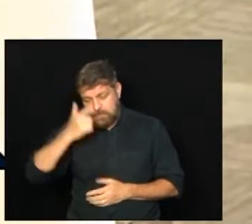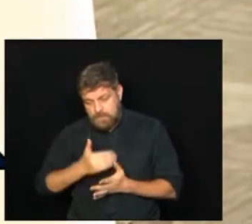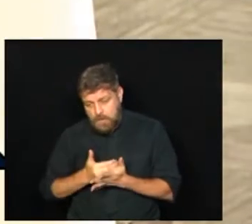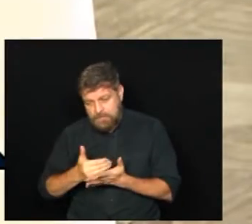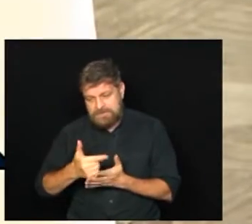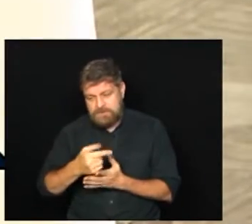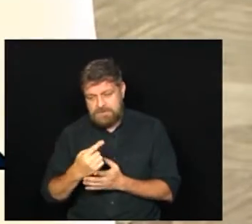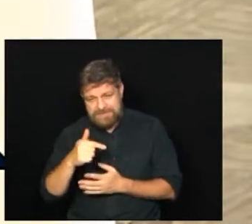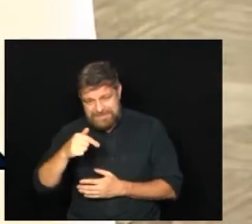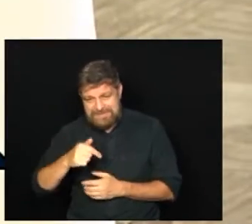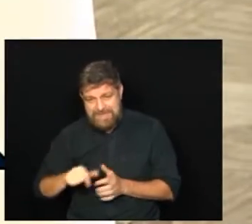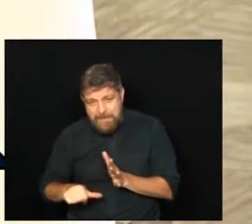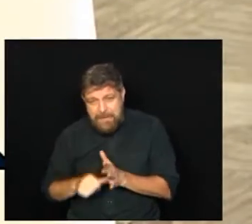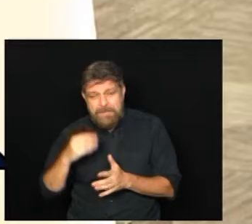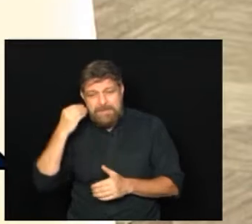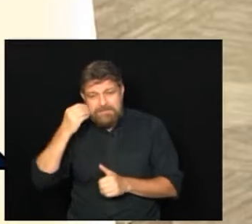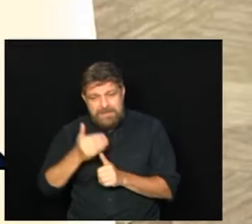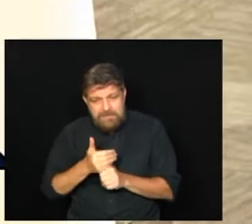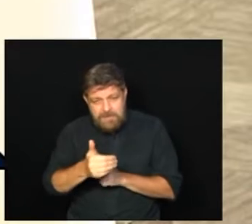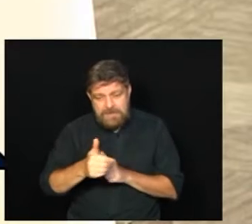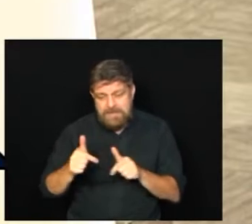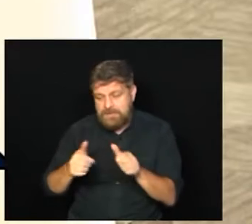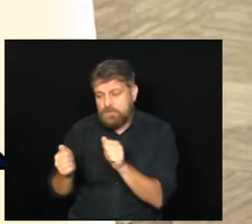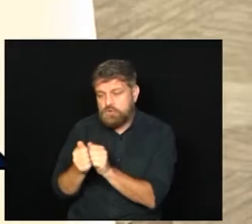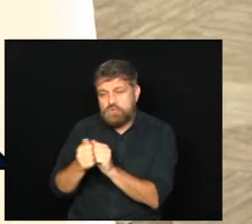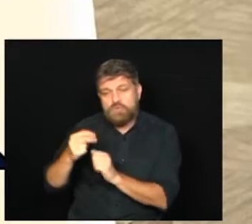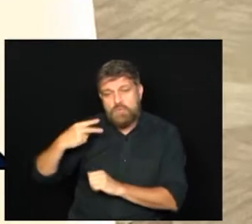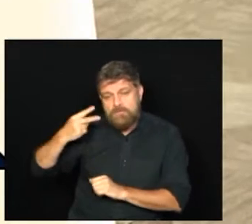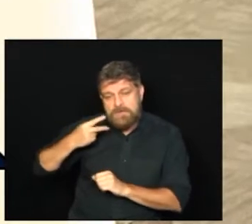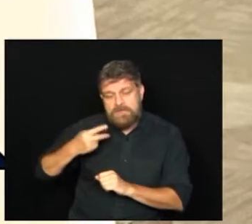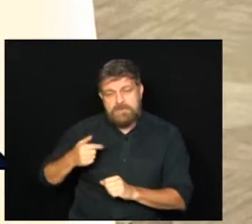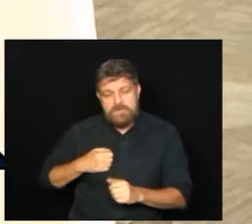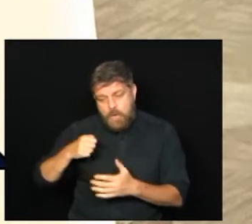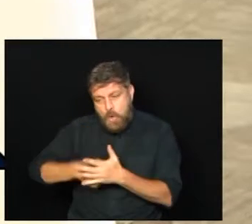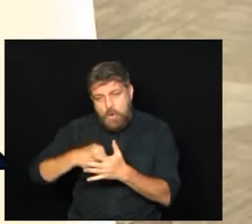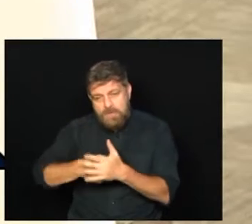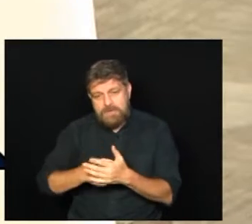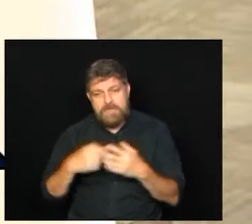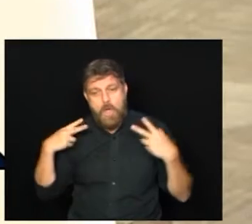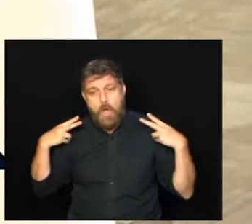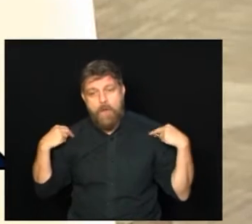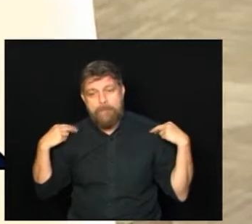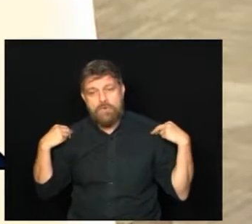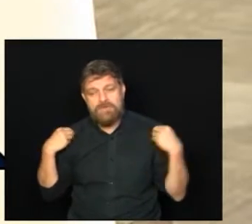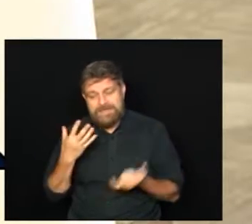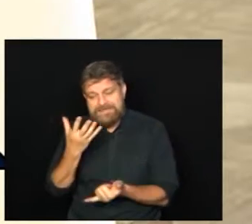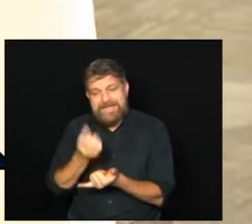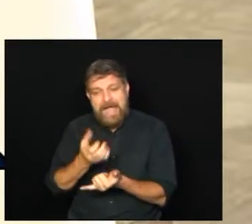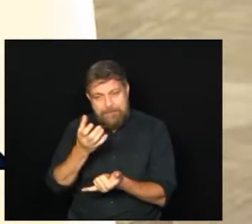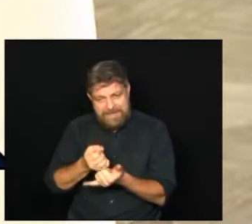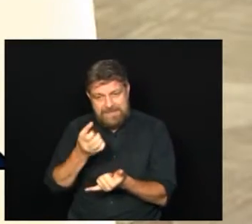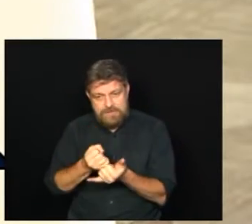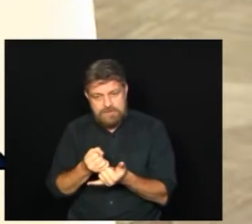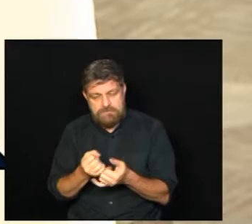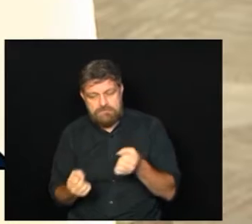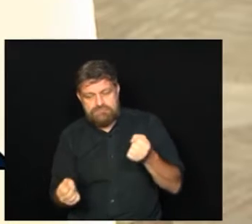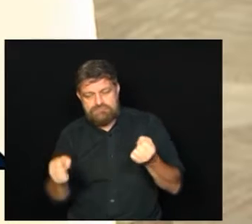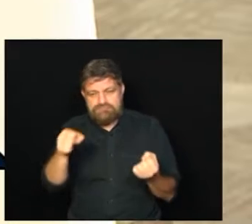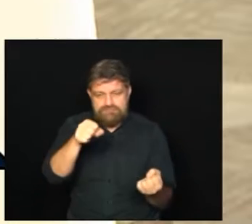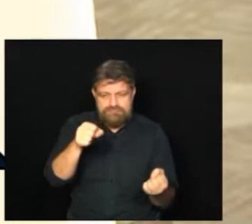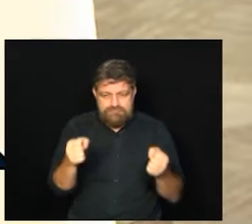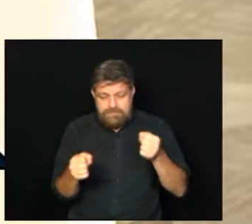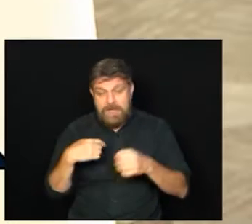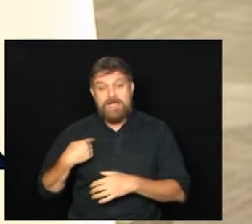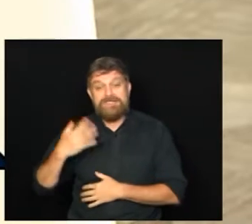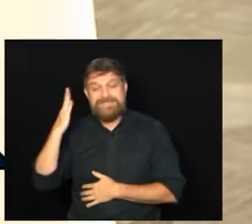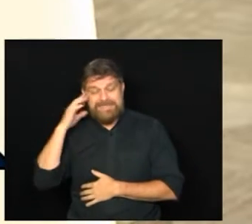2017, venho trabalhando junto com alguns vereadores em defesa dos motoristas de transporte por aplicativo. E a gente sabe a